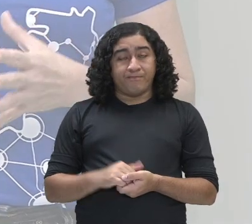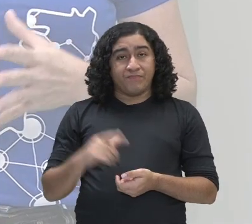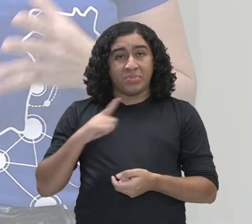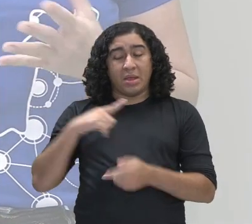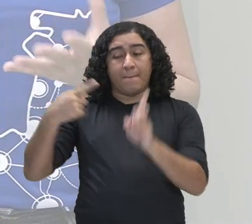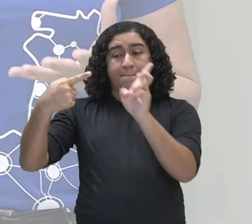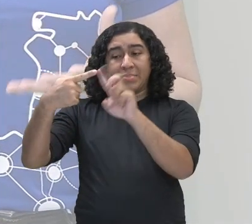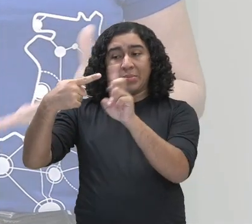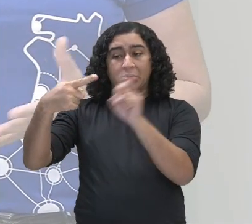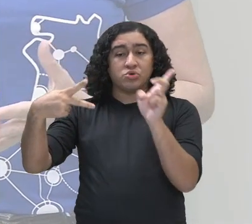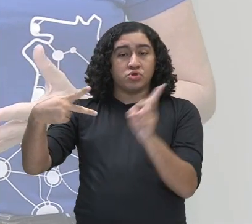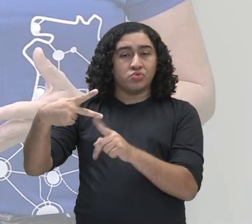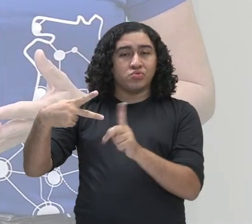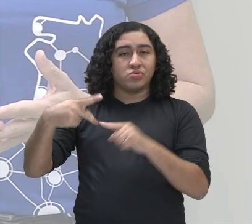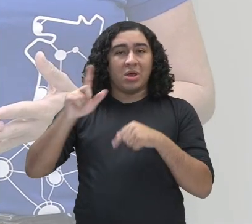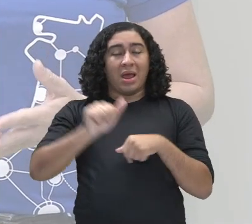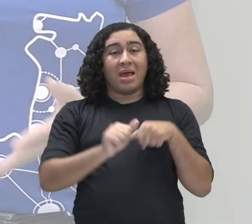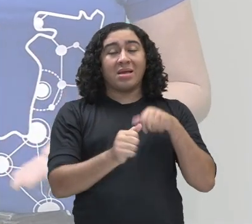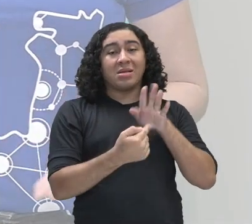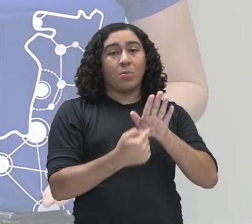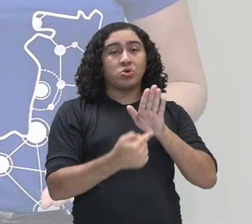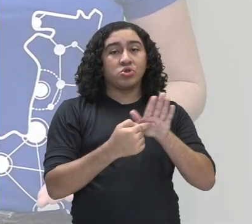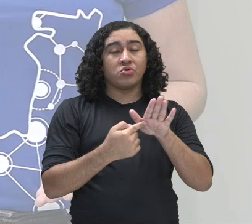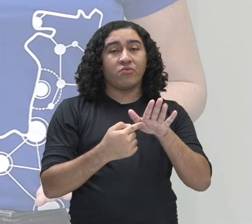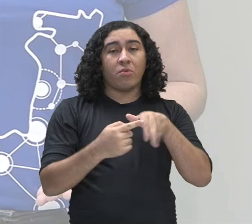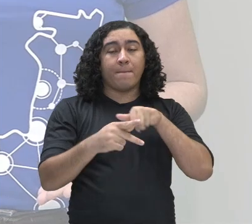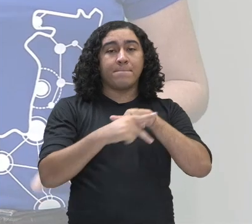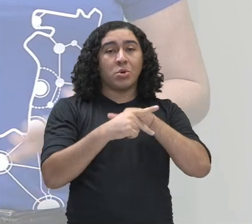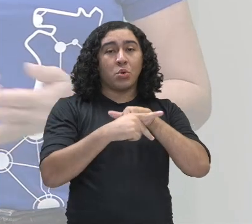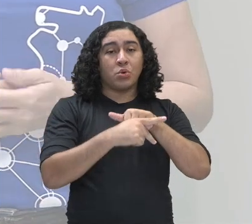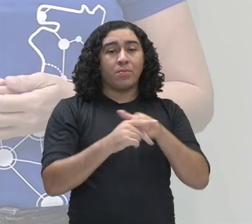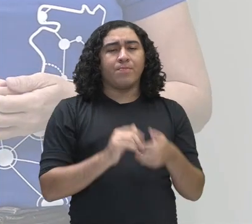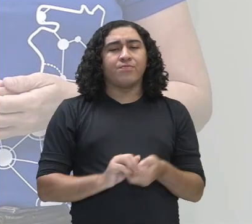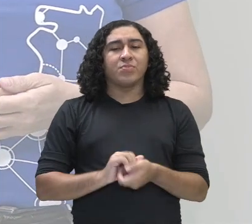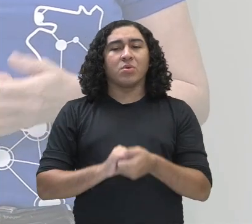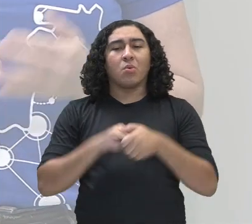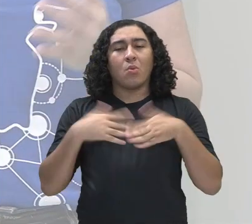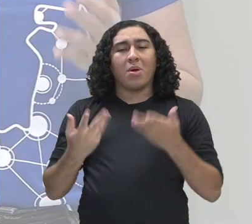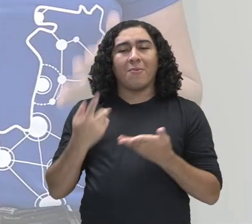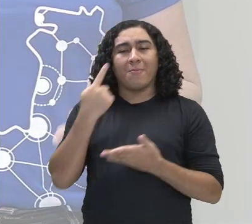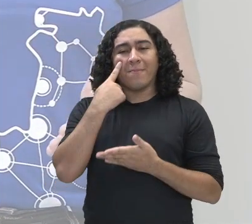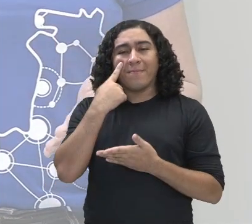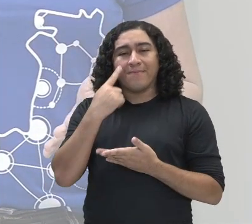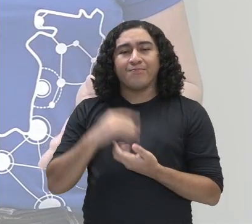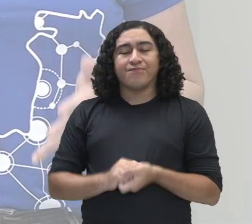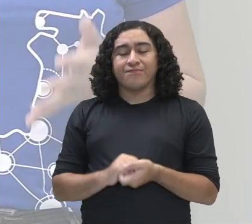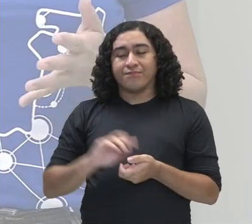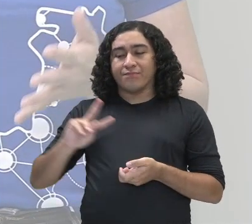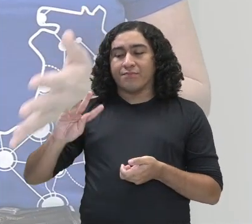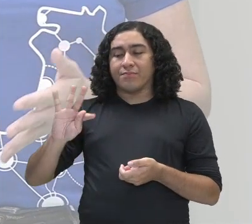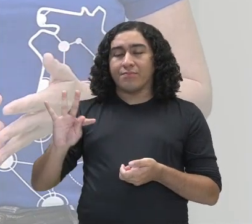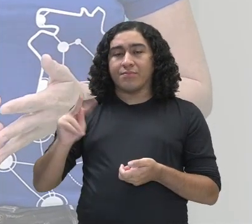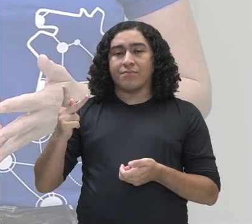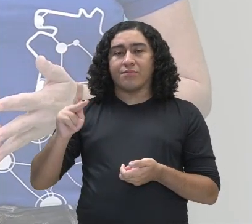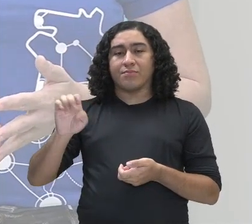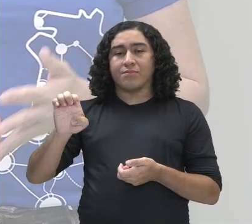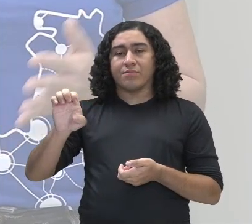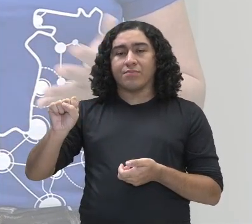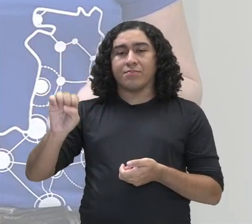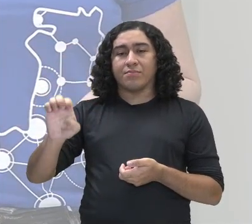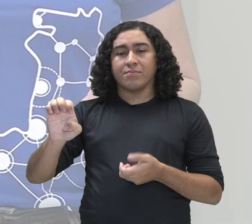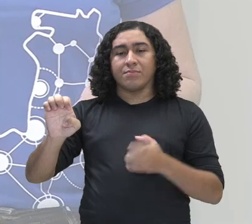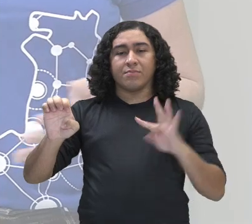exemplos de demonstrative pronouns. Então, quais são eles? Vamos ver aqui. These e